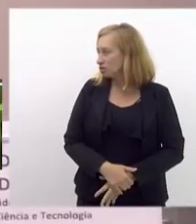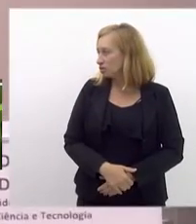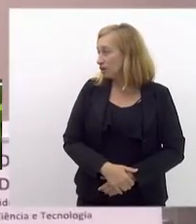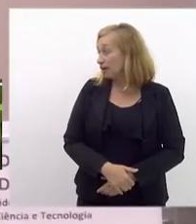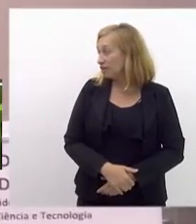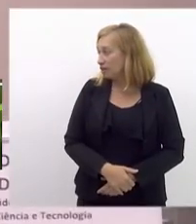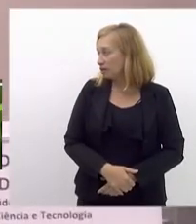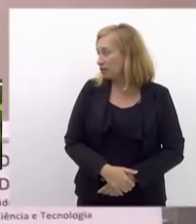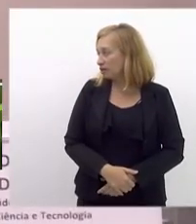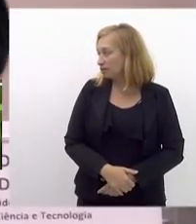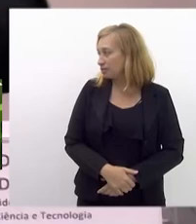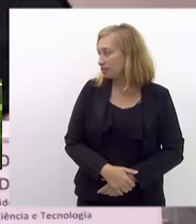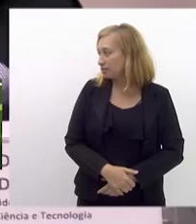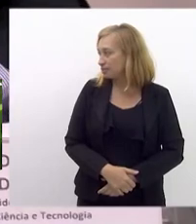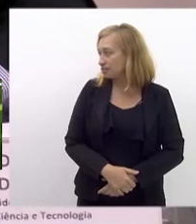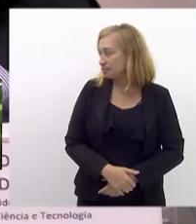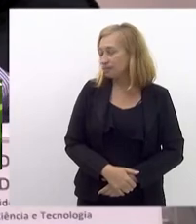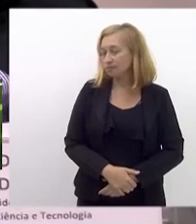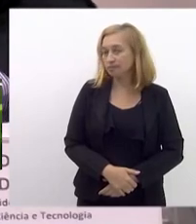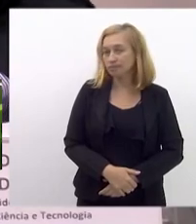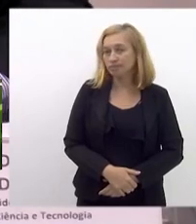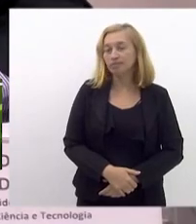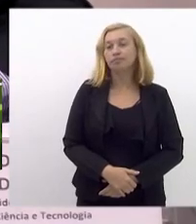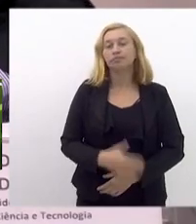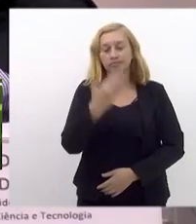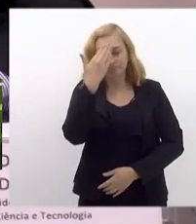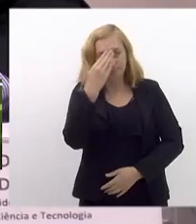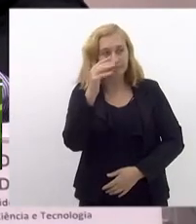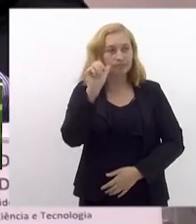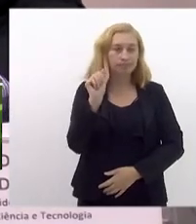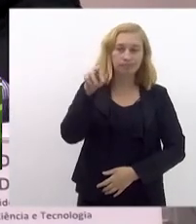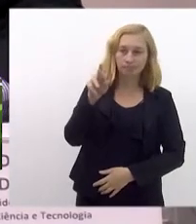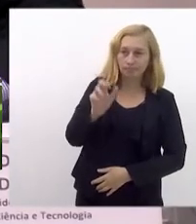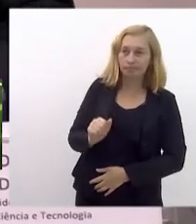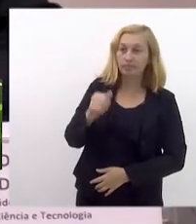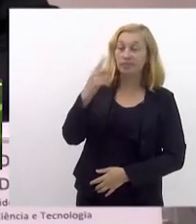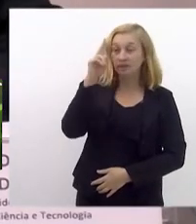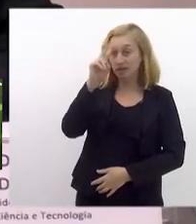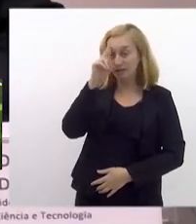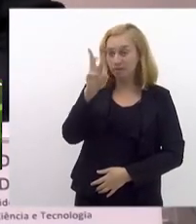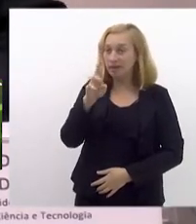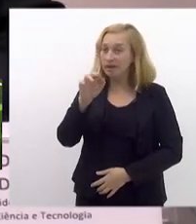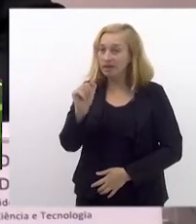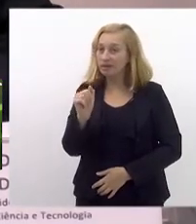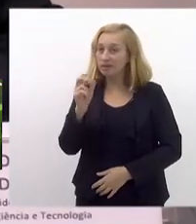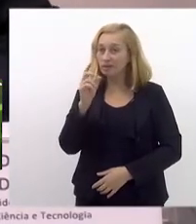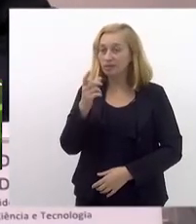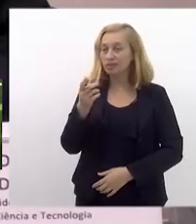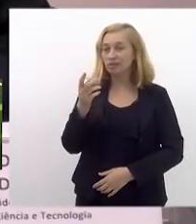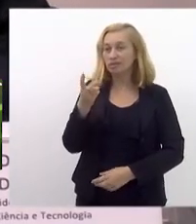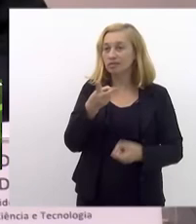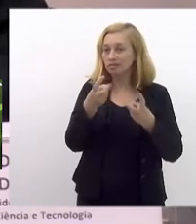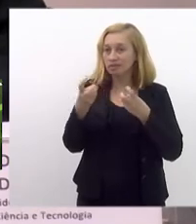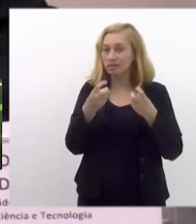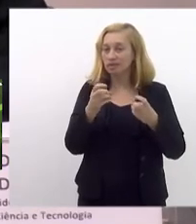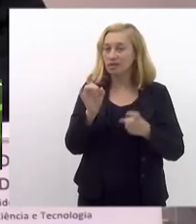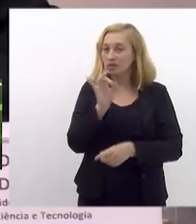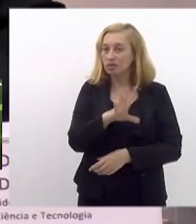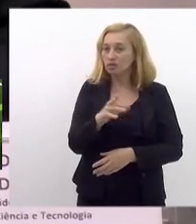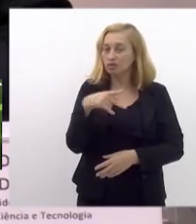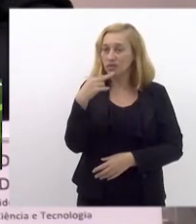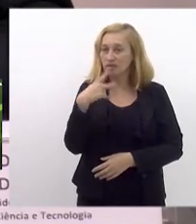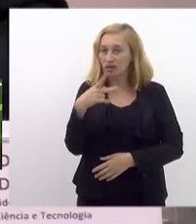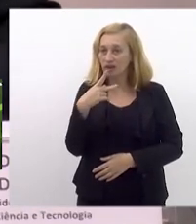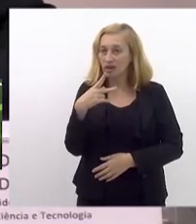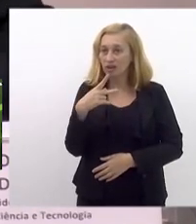Renata Angeli, que tem participado também das audiências. Lembrar, Renata, eu estou aqui com as observações da sua última fala, que eu estou